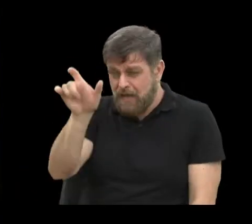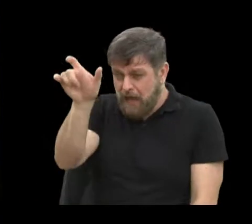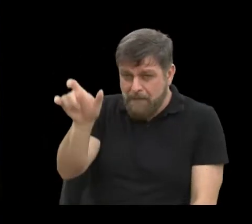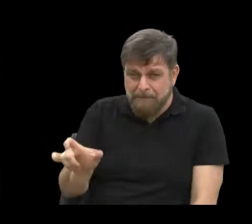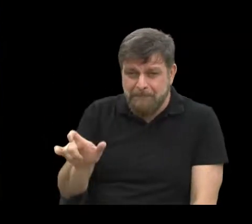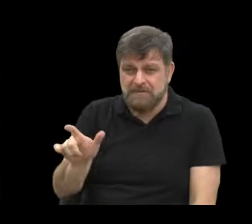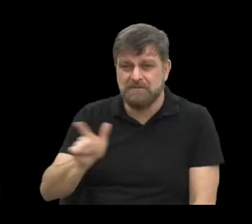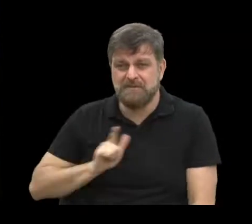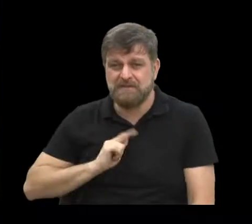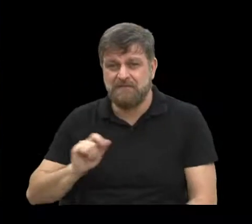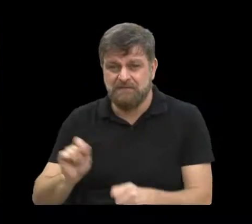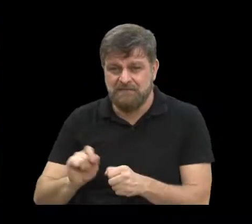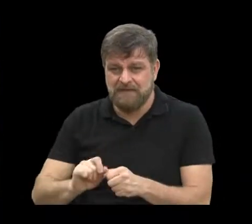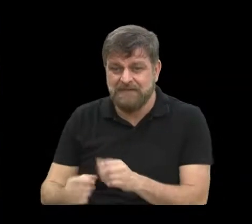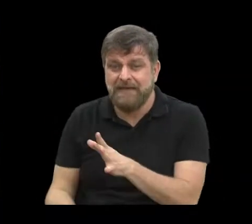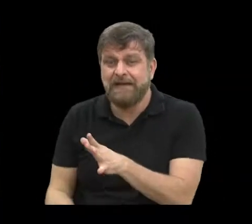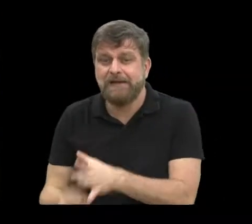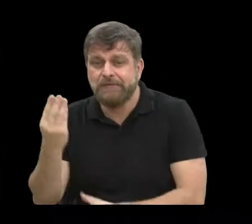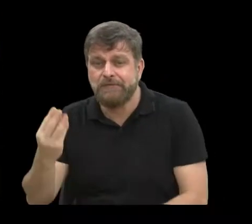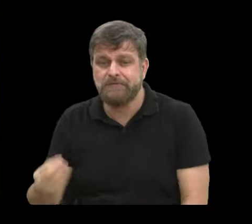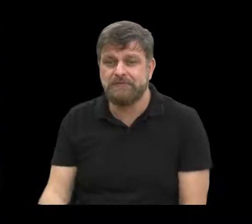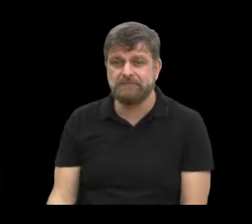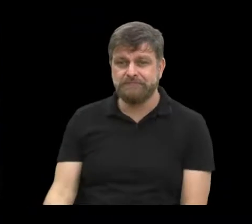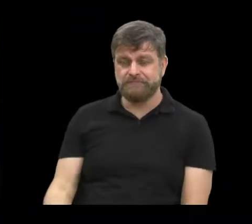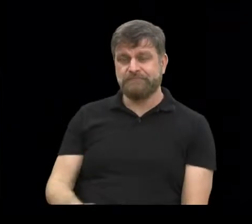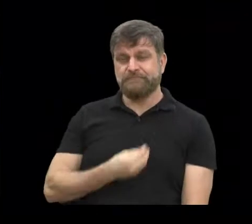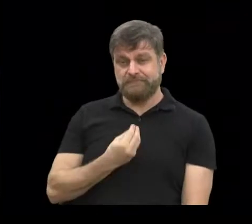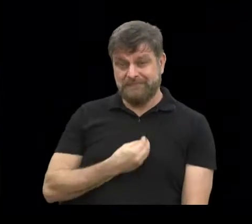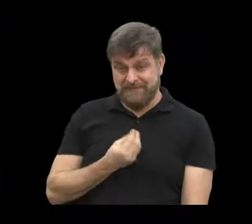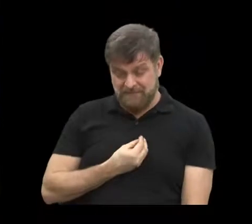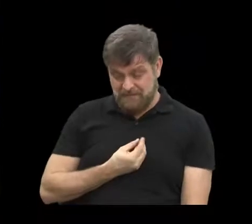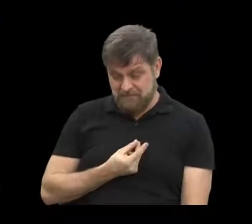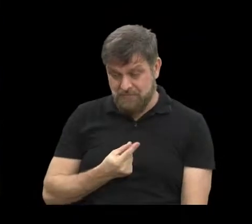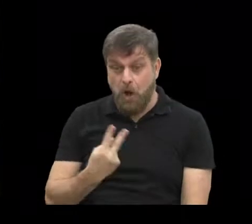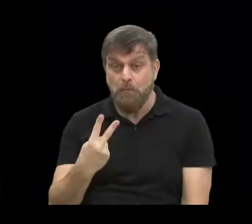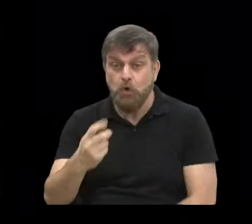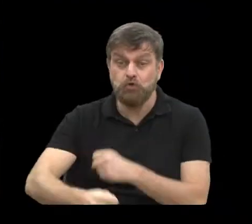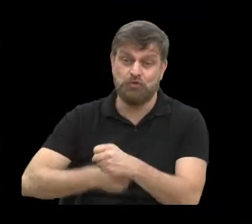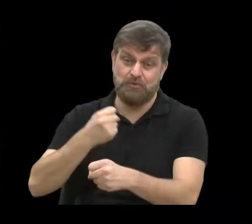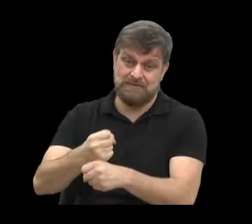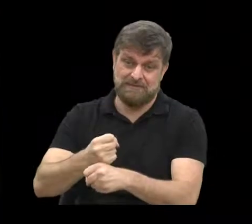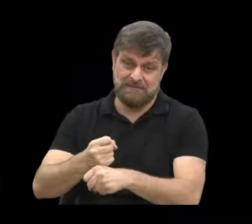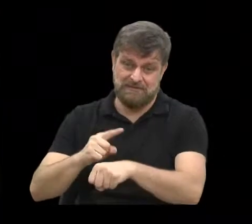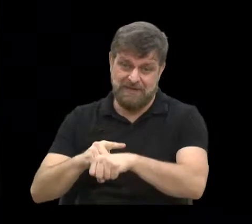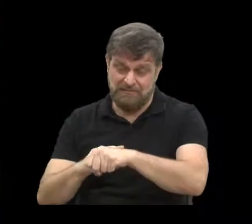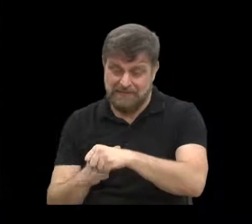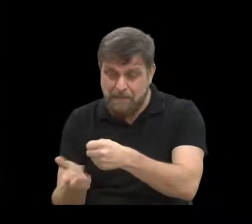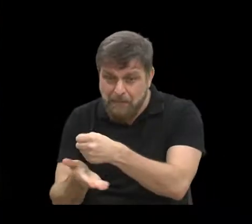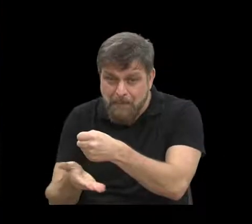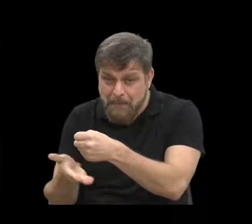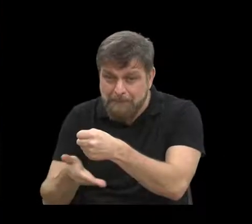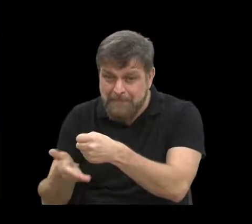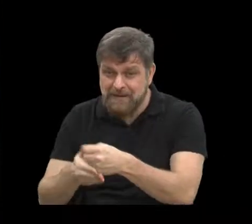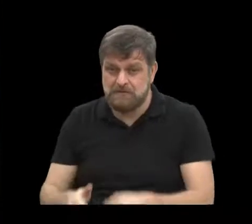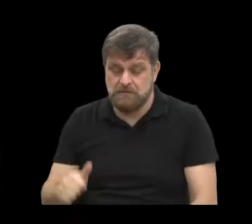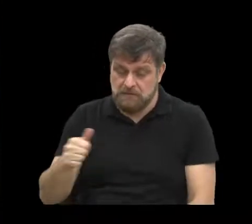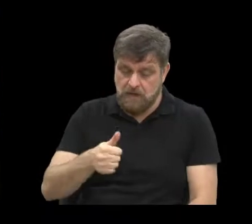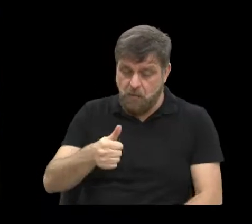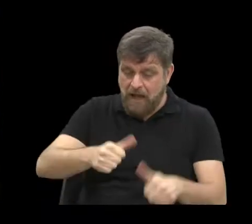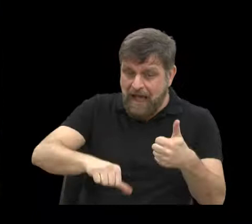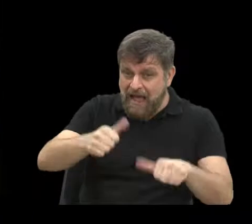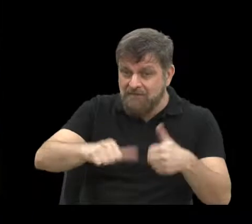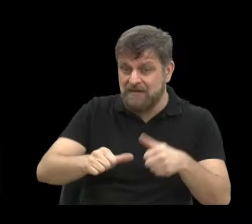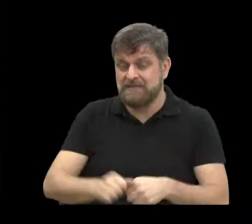que produzam efeitos por pelo menos 2 anos, tá? Então, essa é a forma que é feita a avaliação de